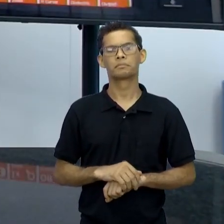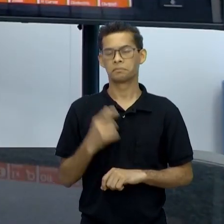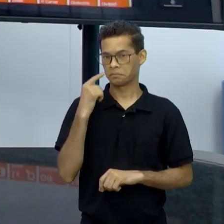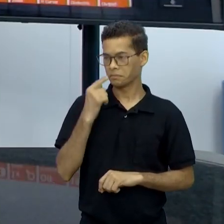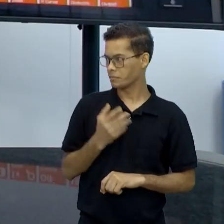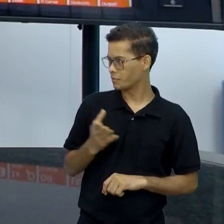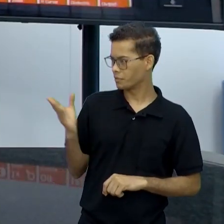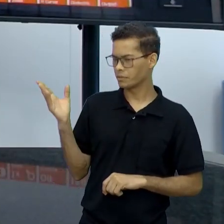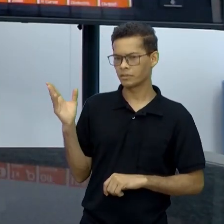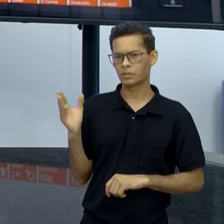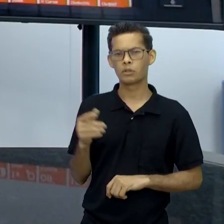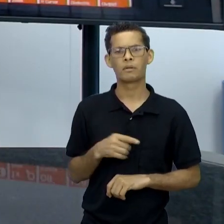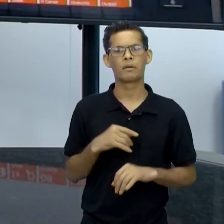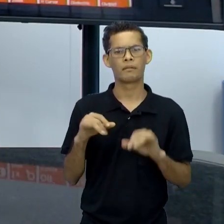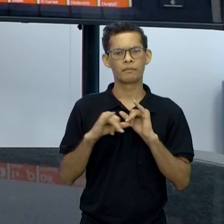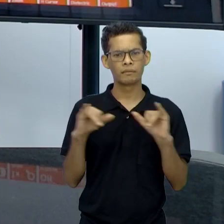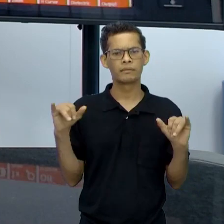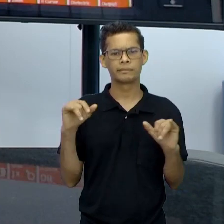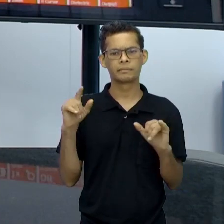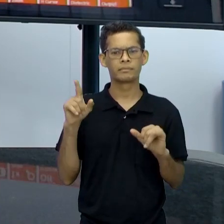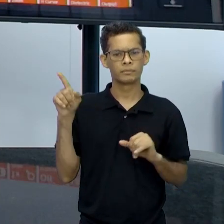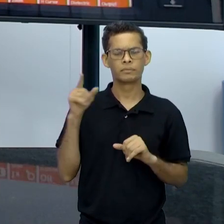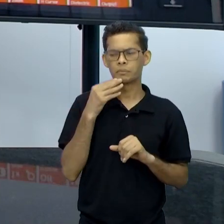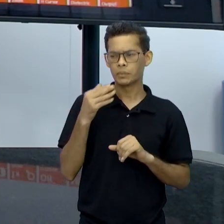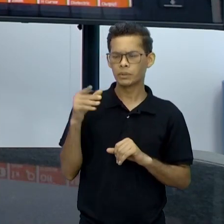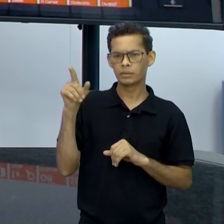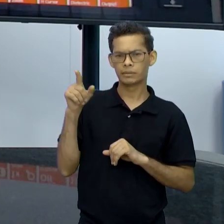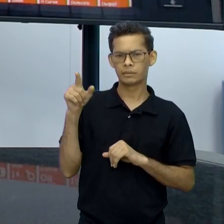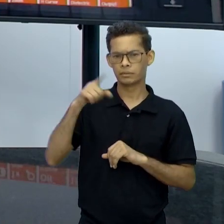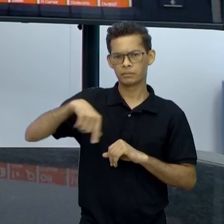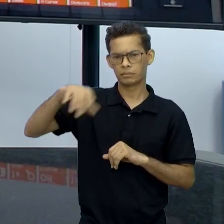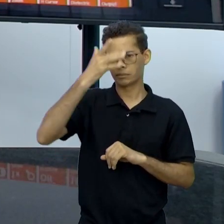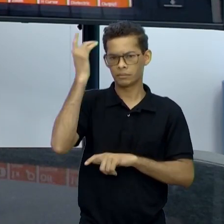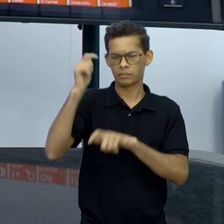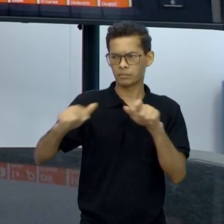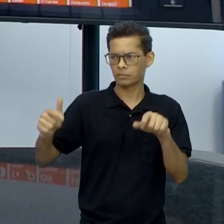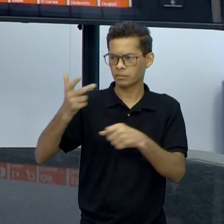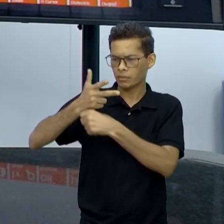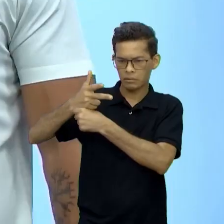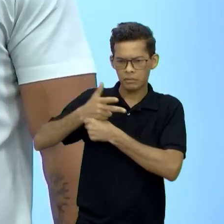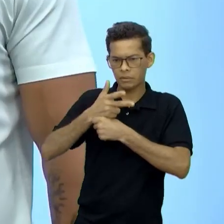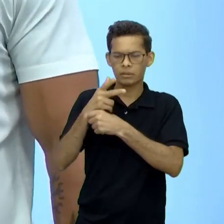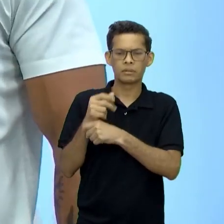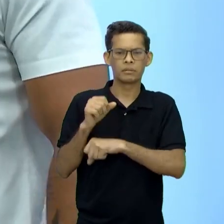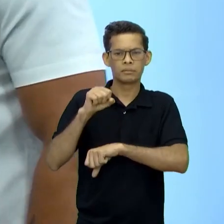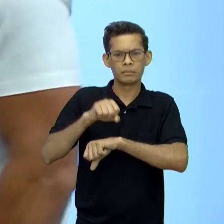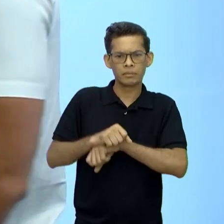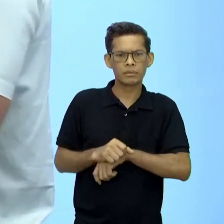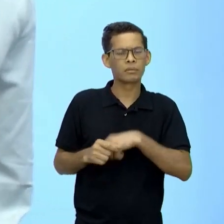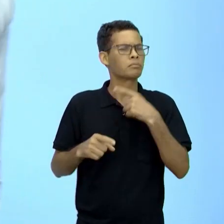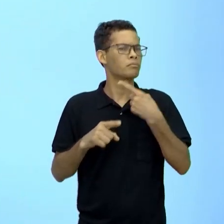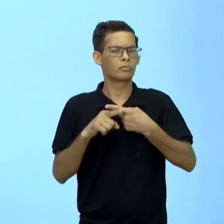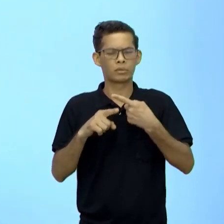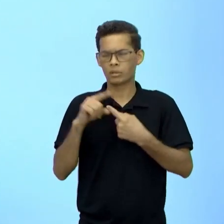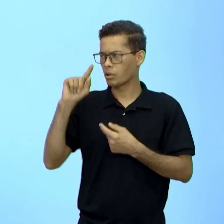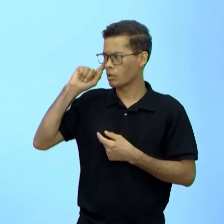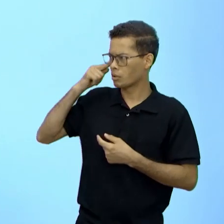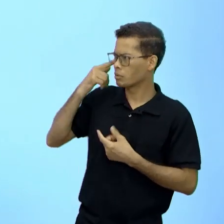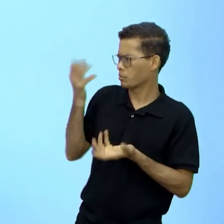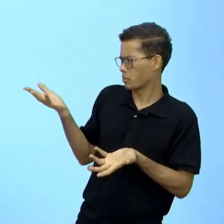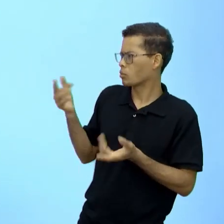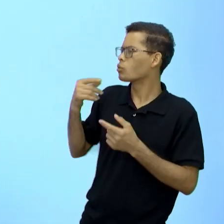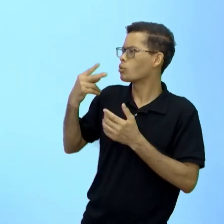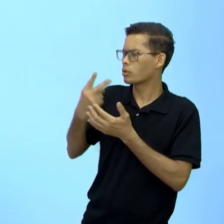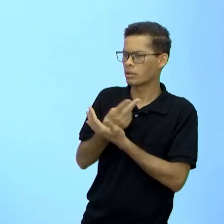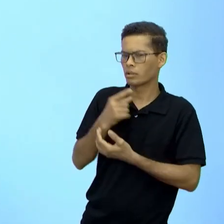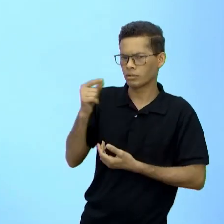Olha, pessoal, eu pedi aqui pro nosso, né, pro nosso pessoal, os mestres aqui do nosso estúdio, pausar por quê? O Gibarina, eu quero mostrar pro pessoal ali, né?